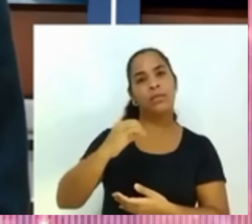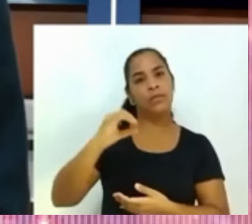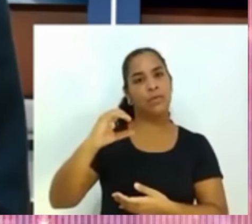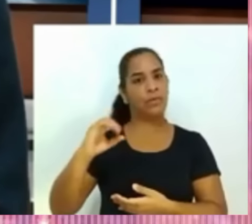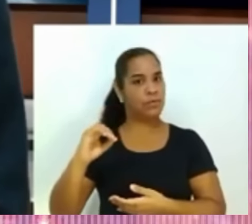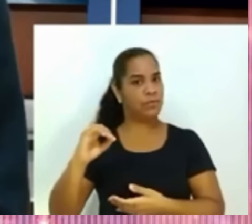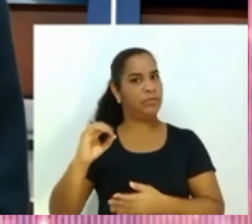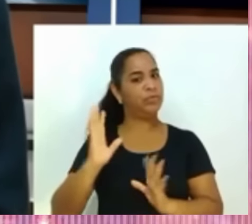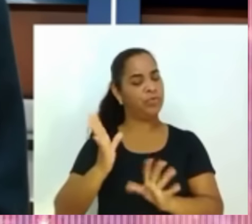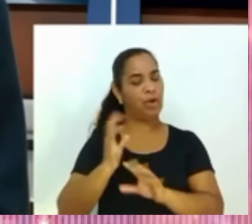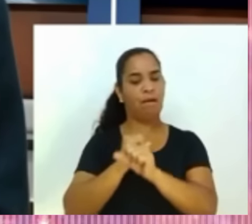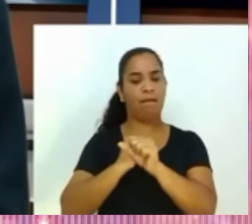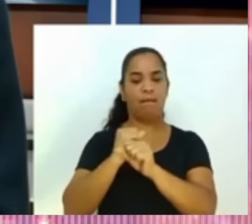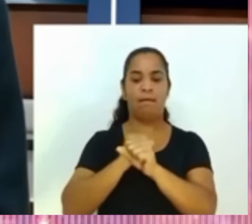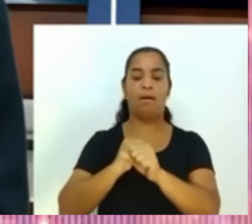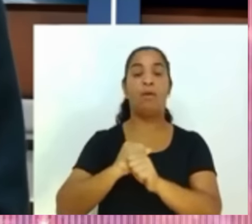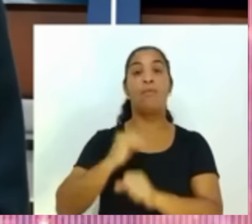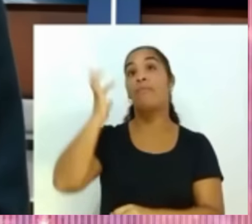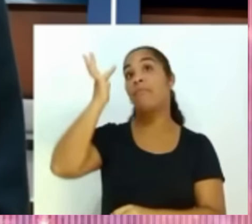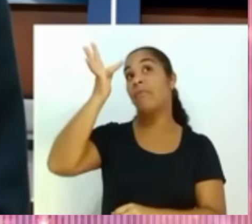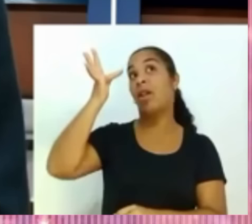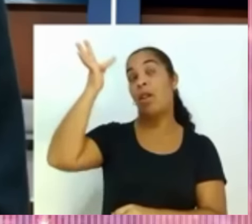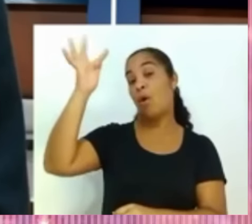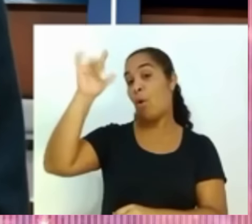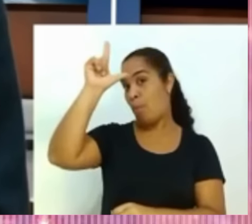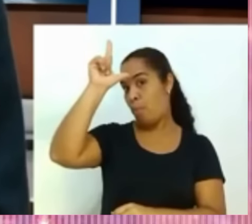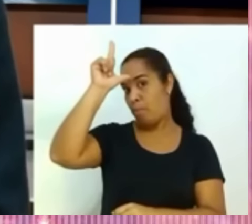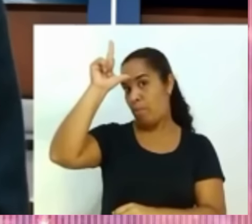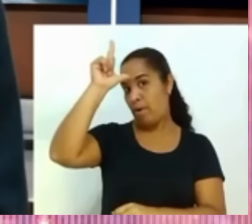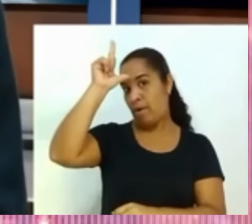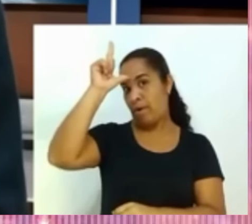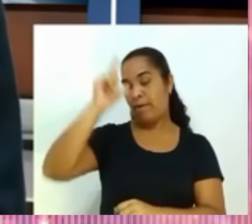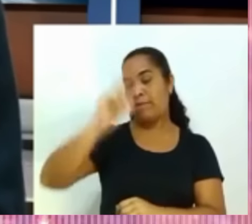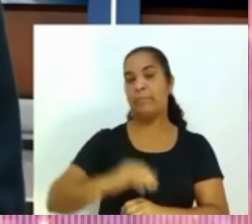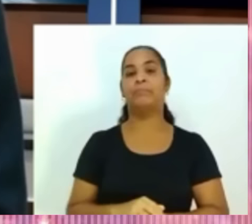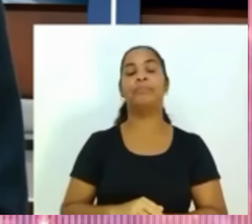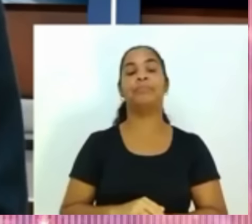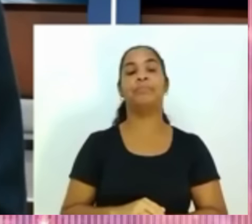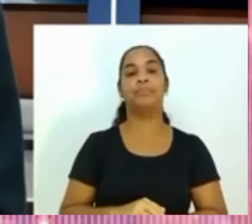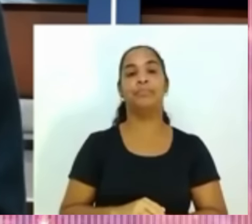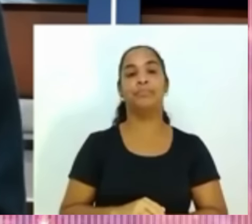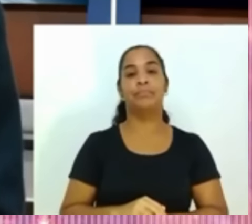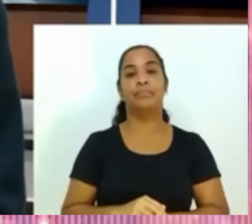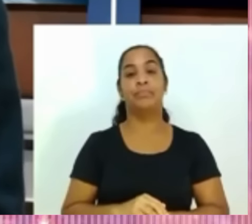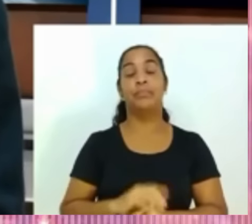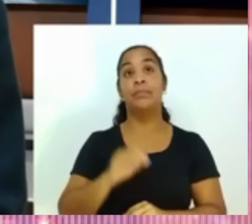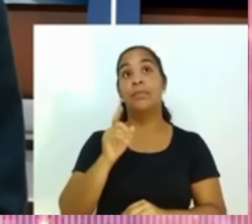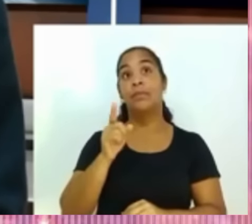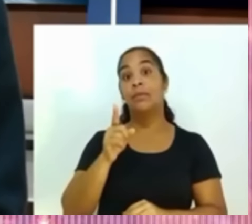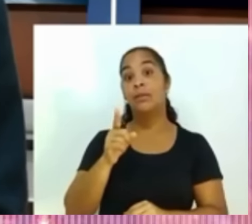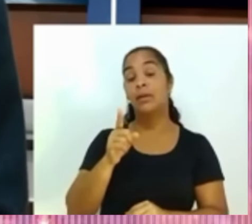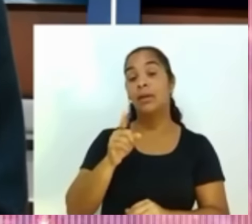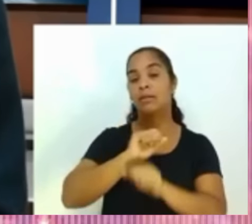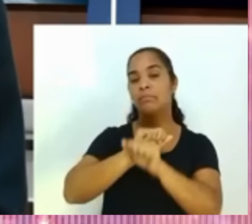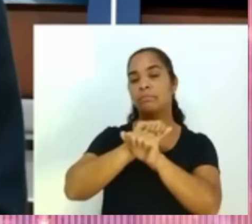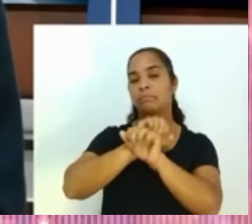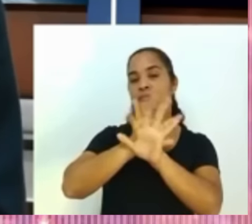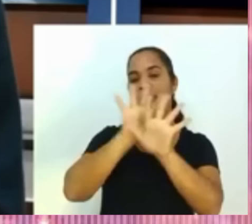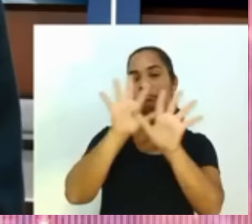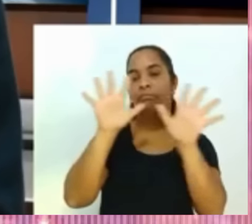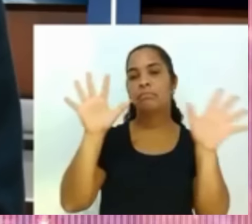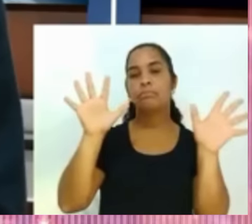o notável filósofo Alem schopenhauer estabeleceu que